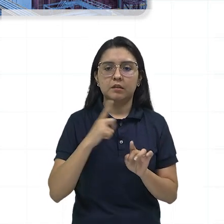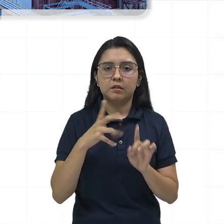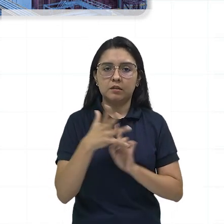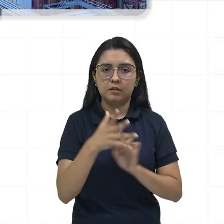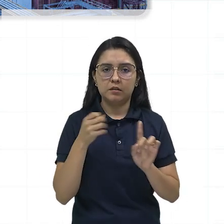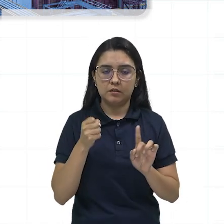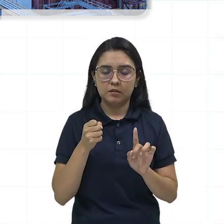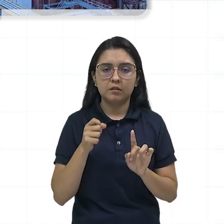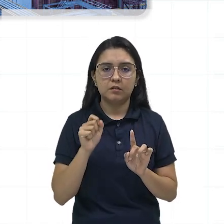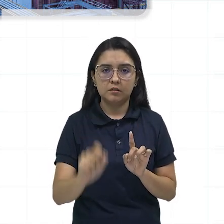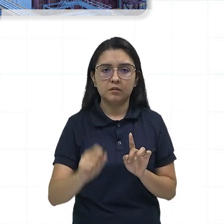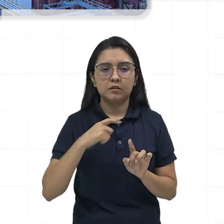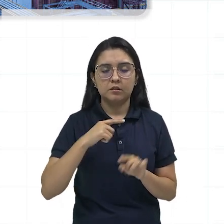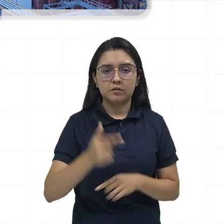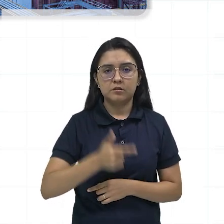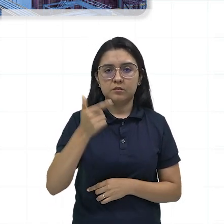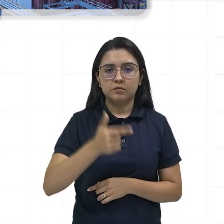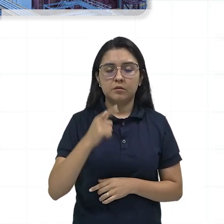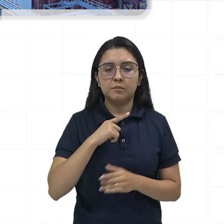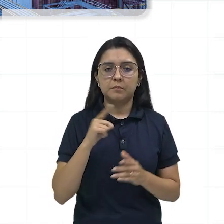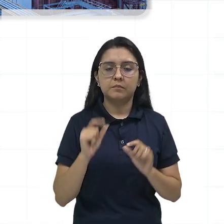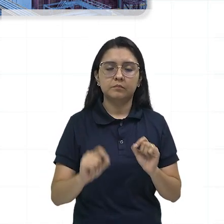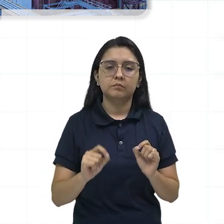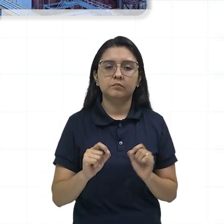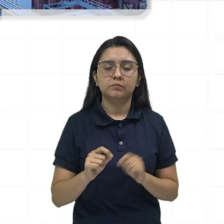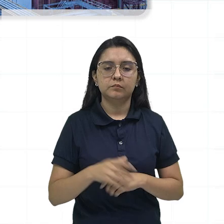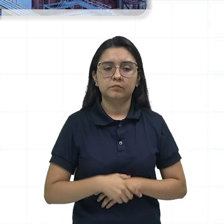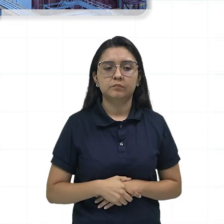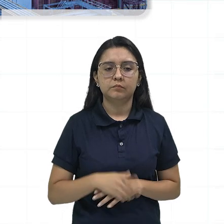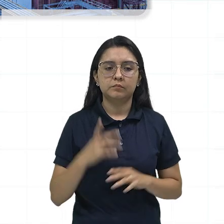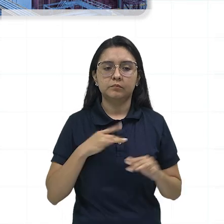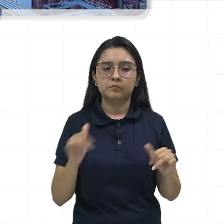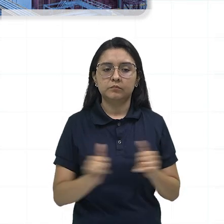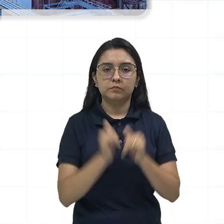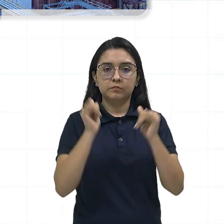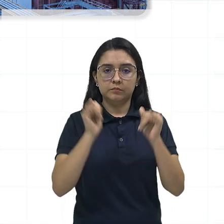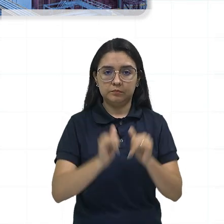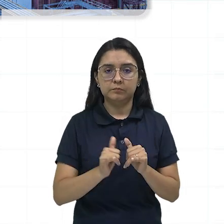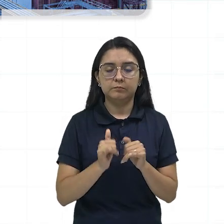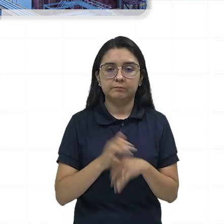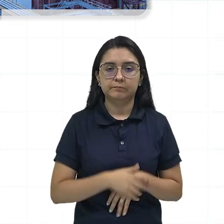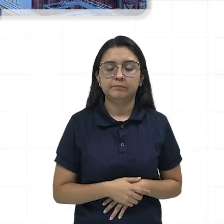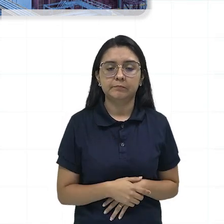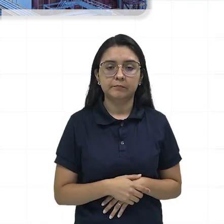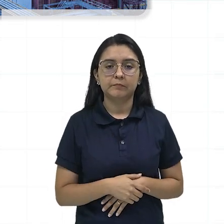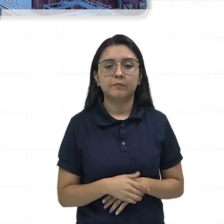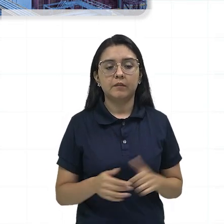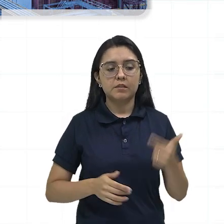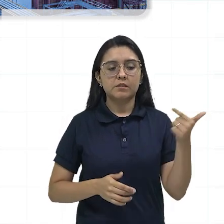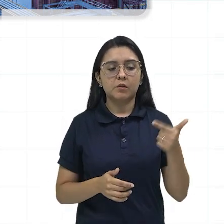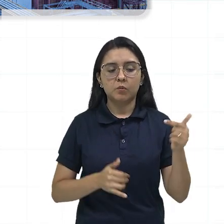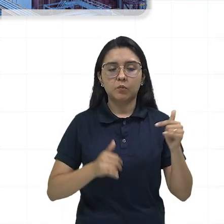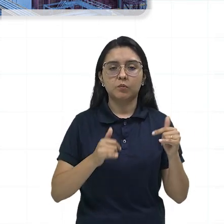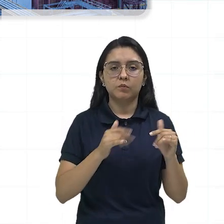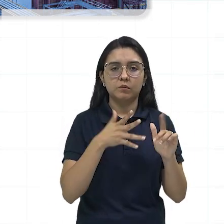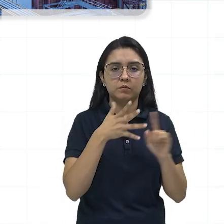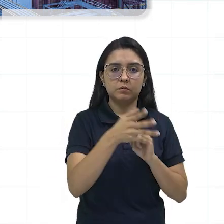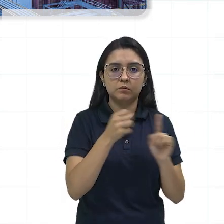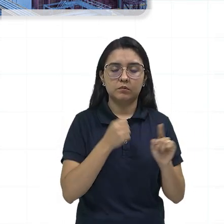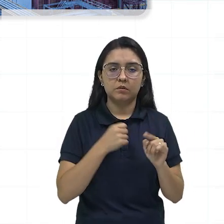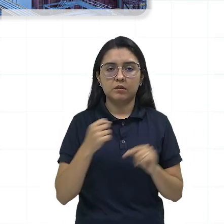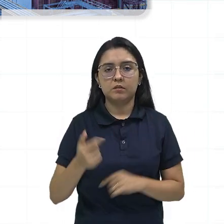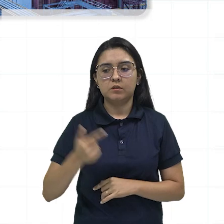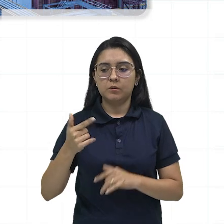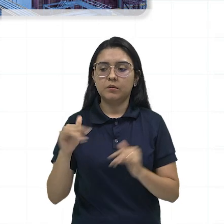termoelétrica em segundo lugar, perdendo só para as hidrelétricas, né? Então, a gente ainda precisa